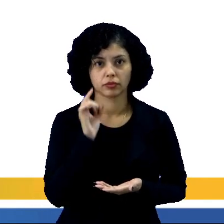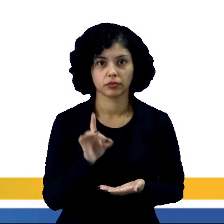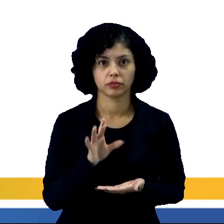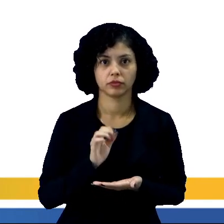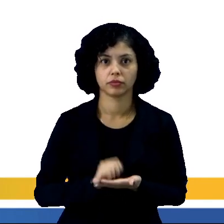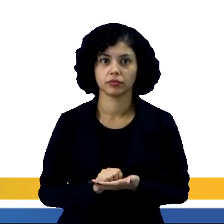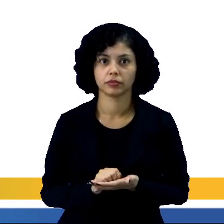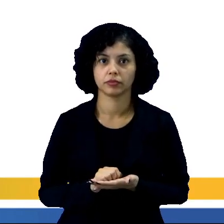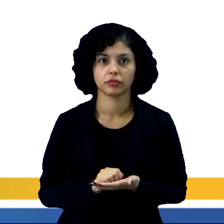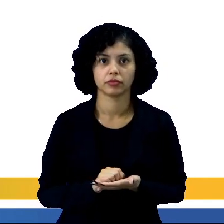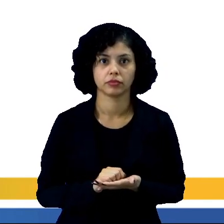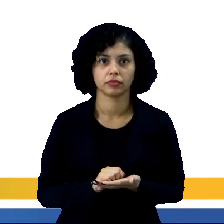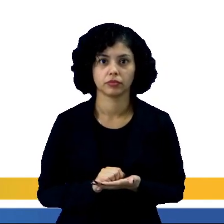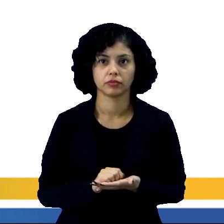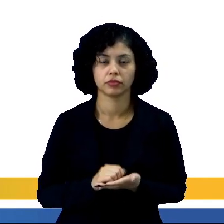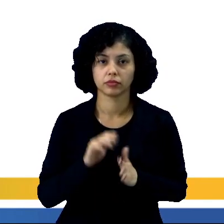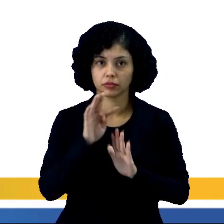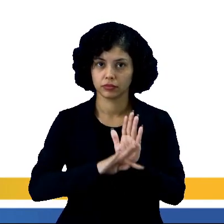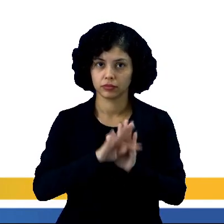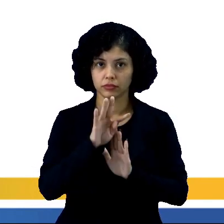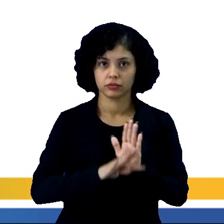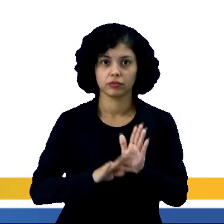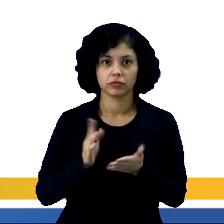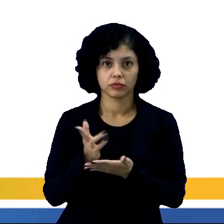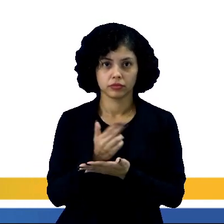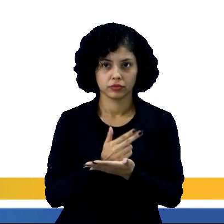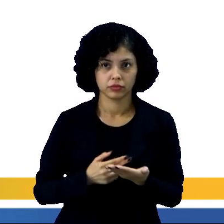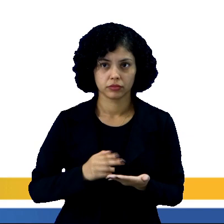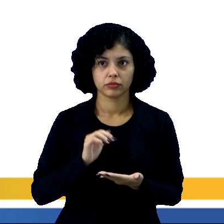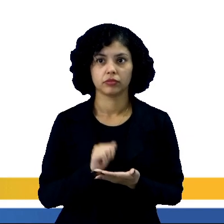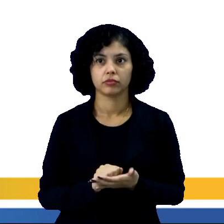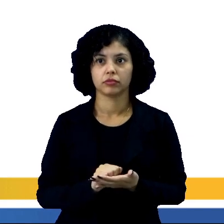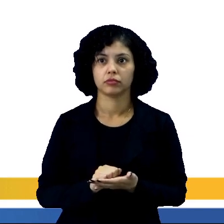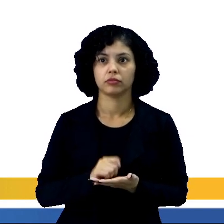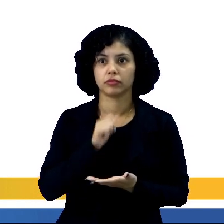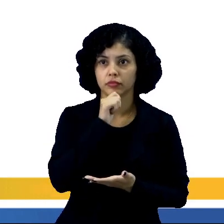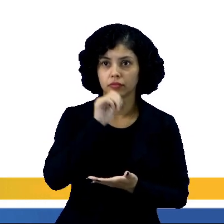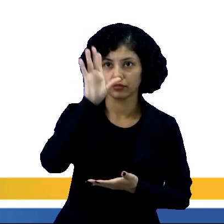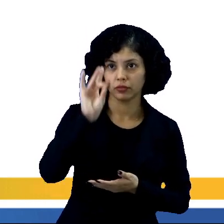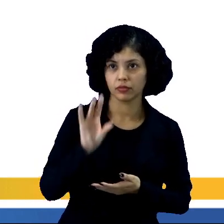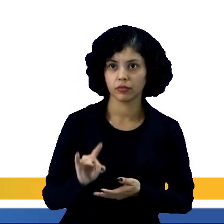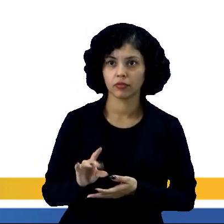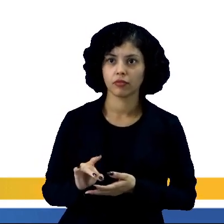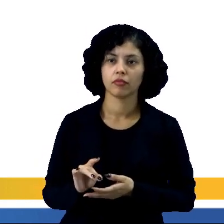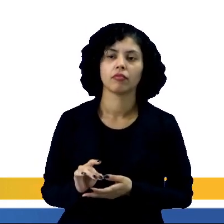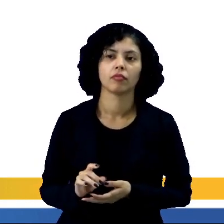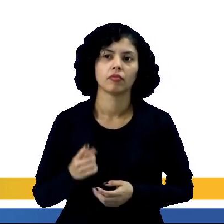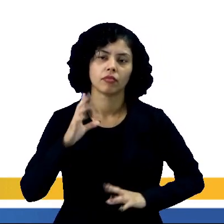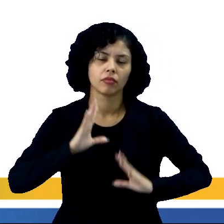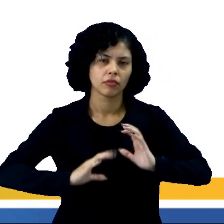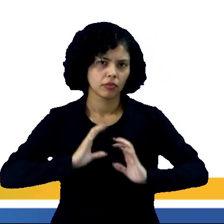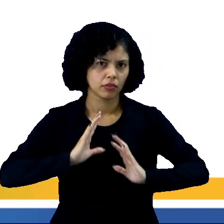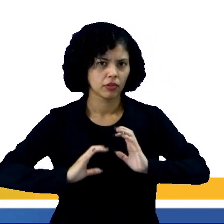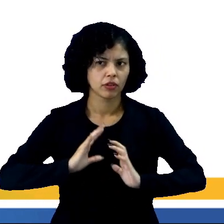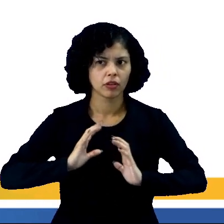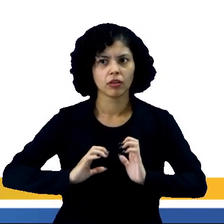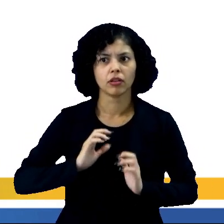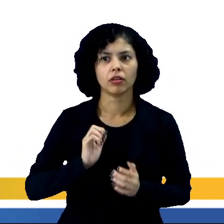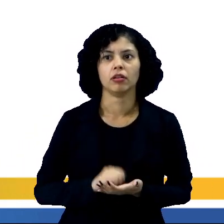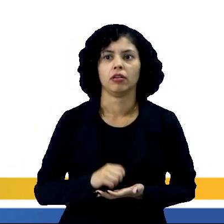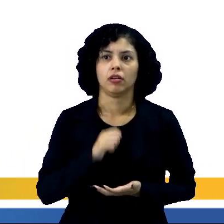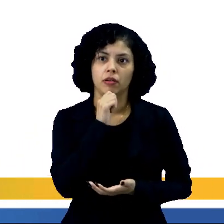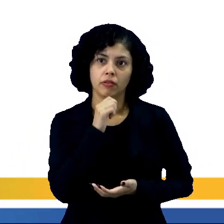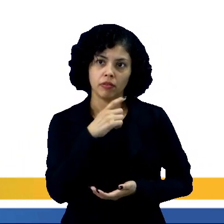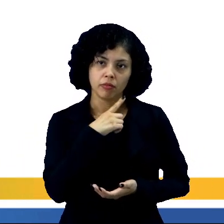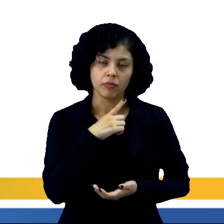gente, o texto dramático, tá, privilegia a dinâmica do conflito, beleza?